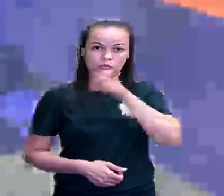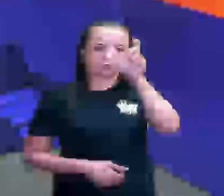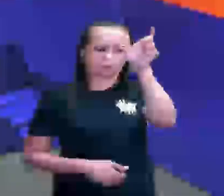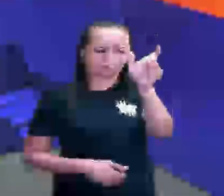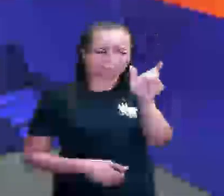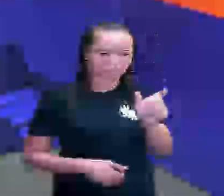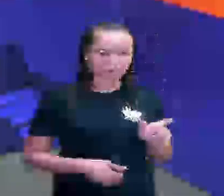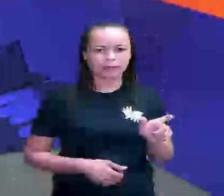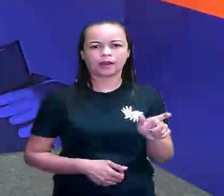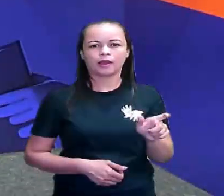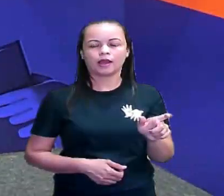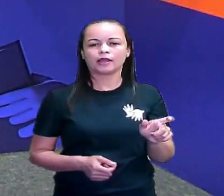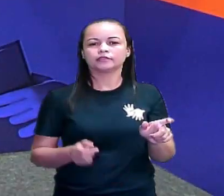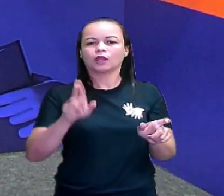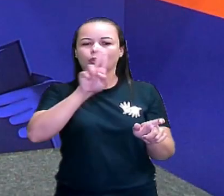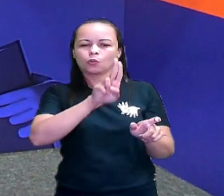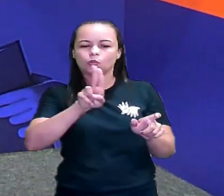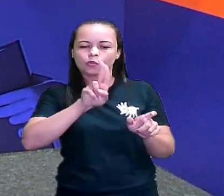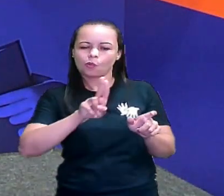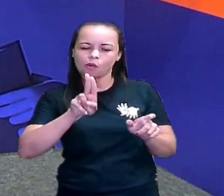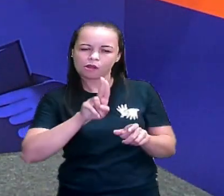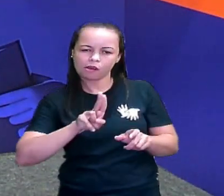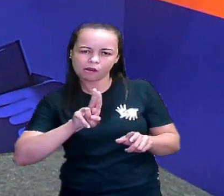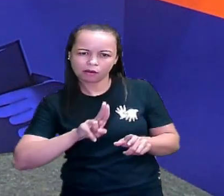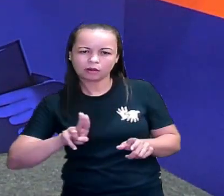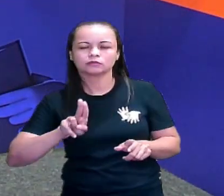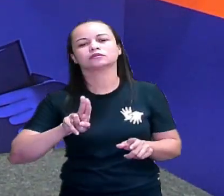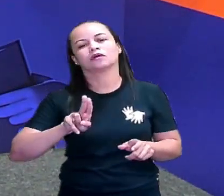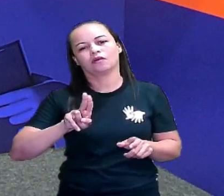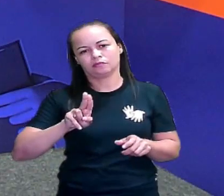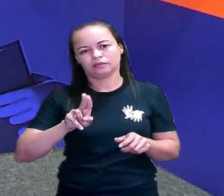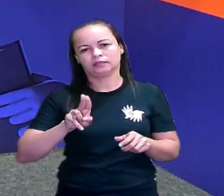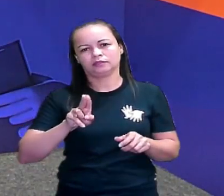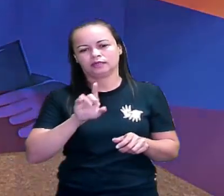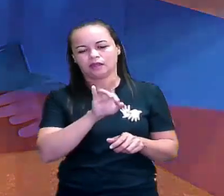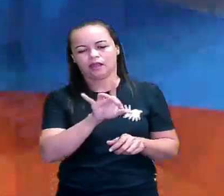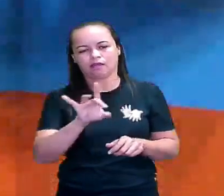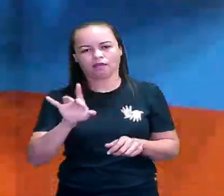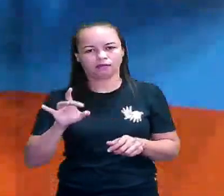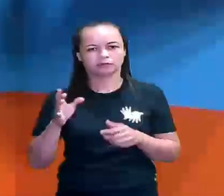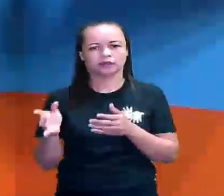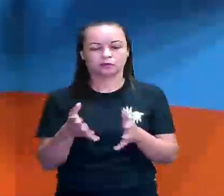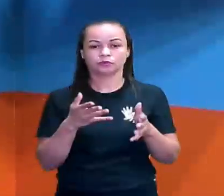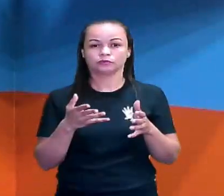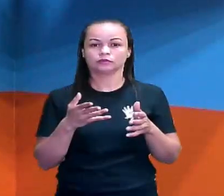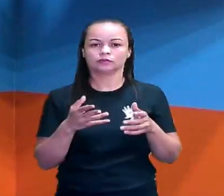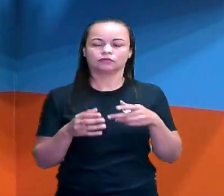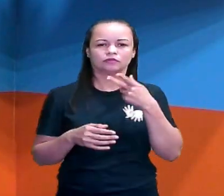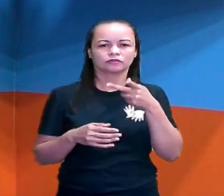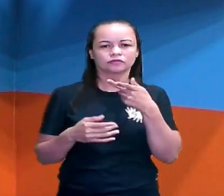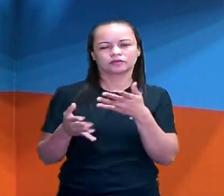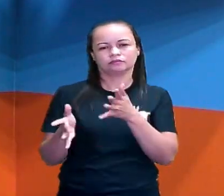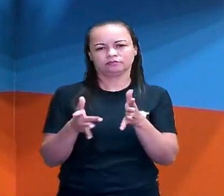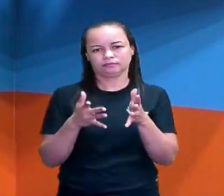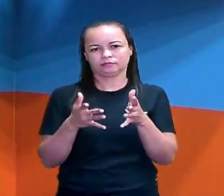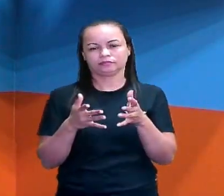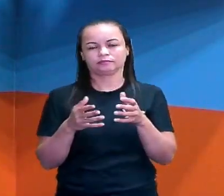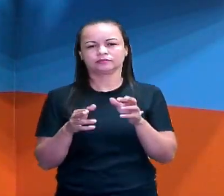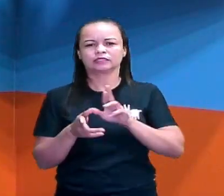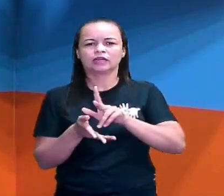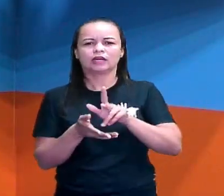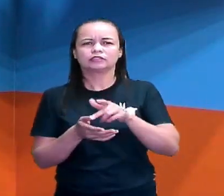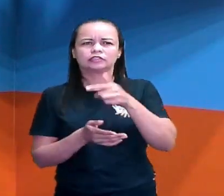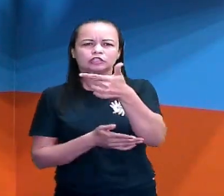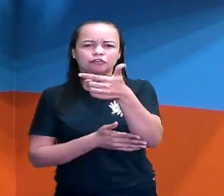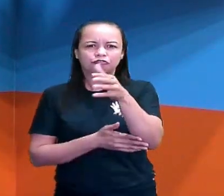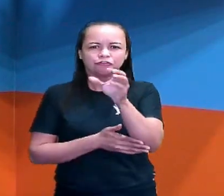aí, de 0 a 20, a pronúncia desses números, ela é feita de uma forma. De 20